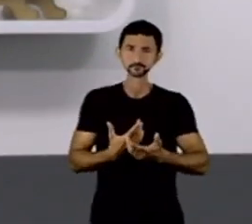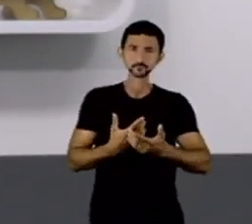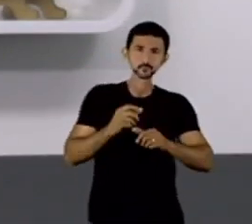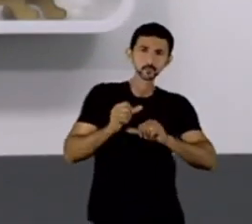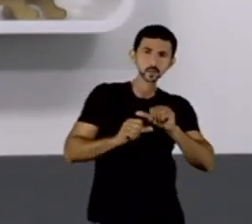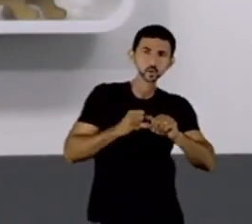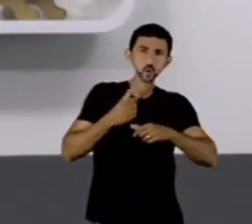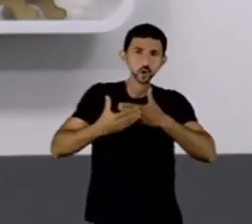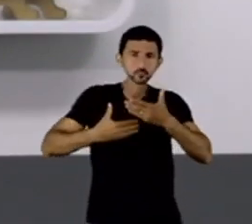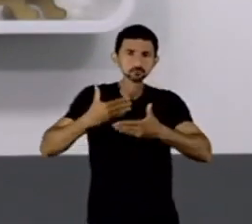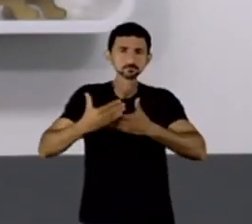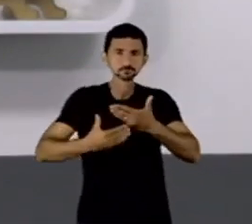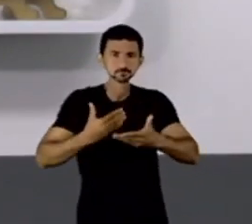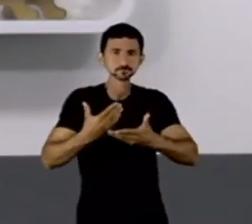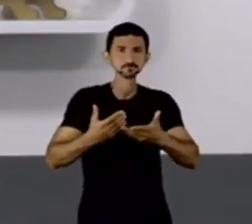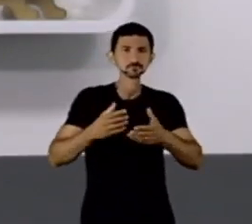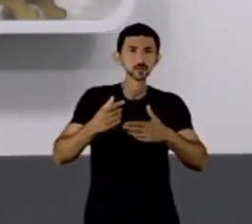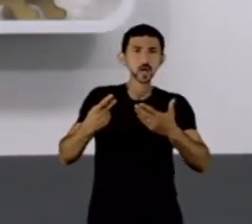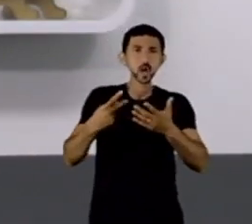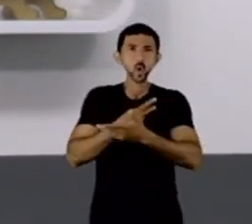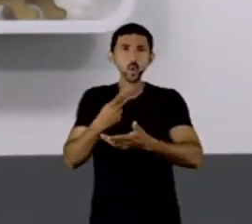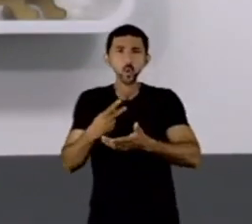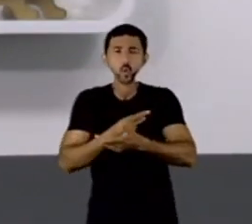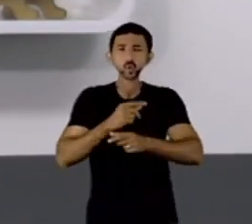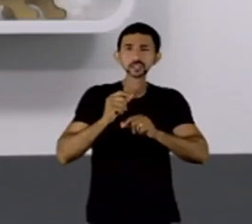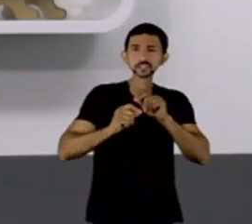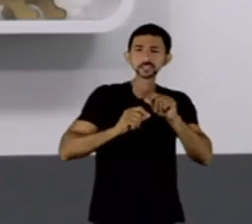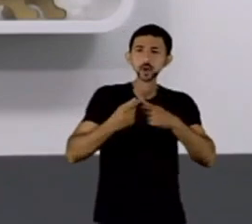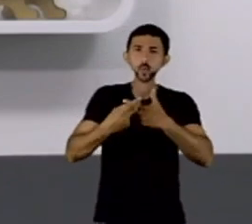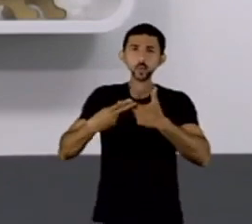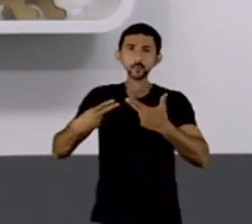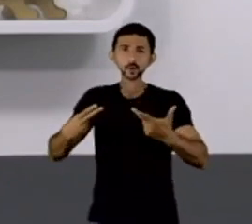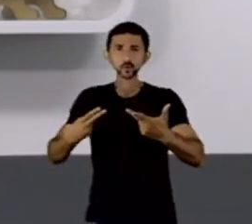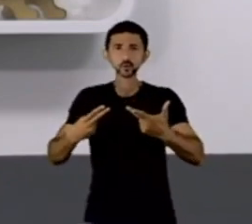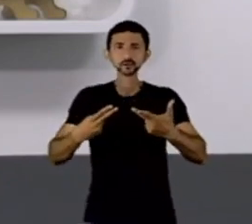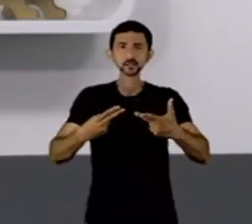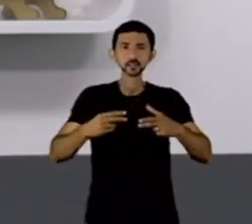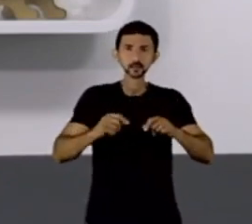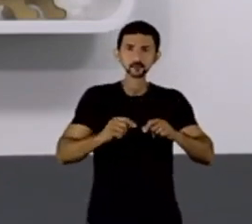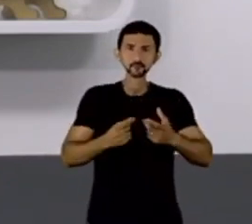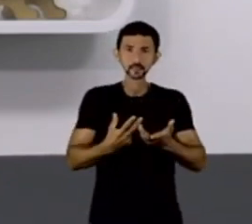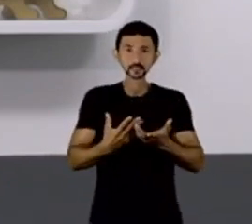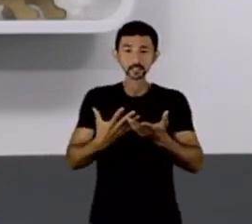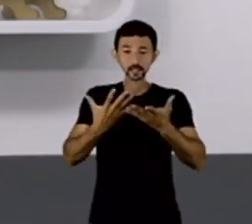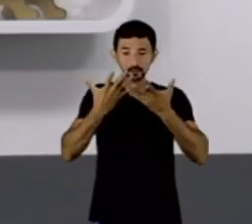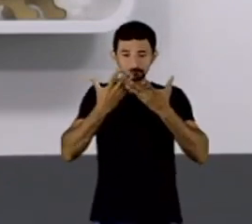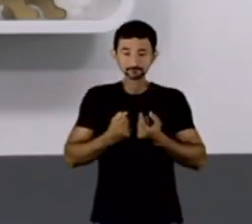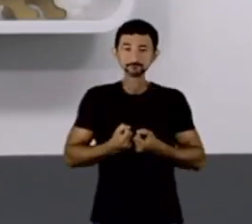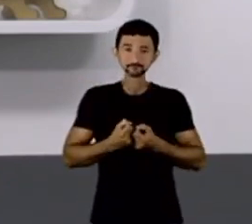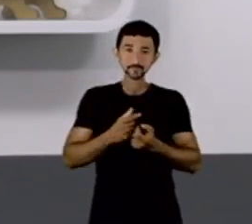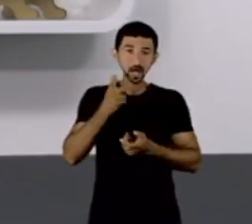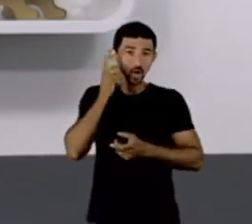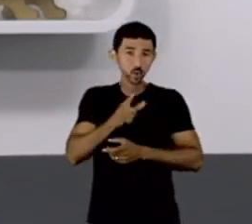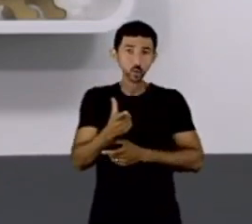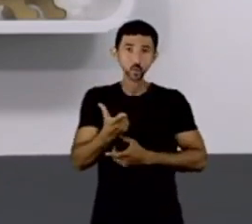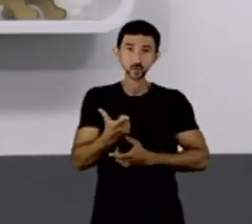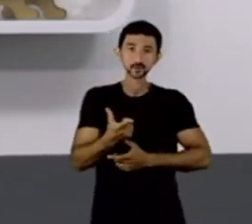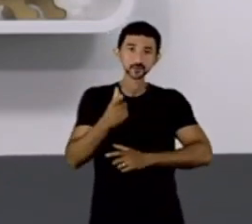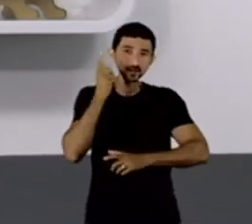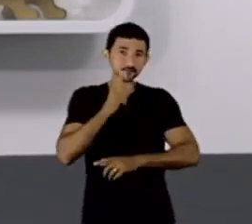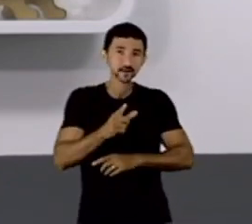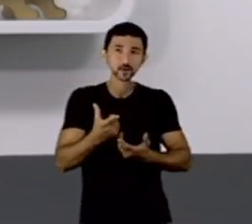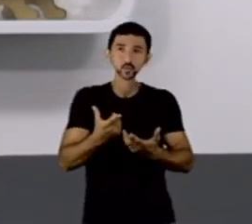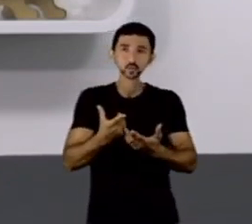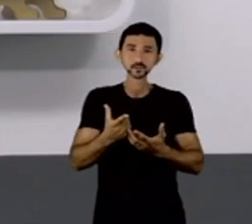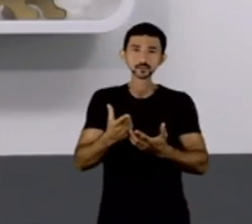você passa a ter determinadas atitudes, você vai ser recompensado, ou seja, você vai